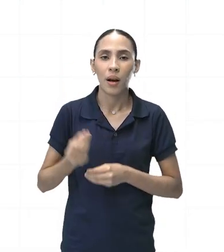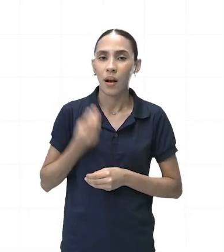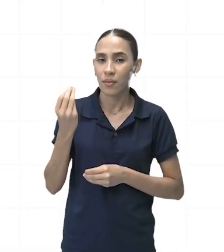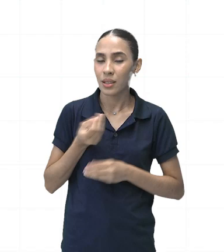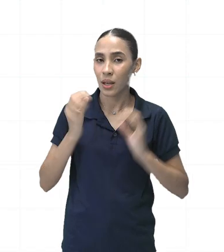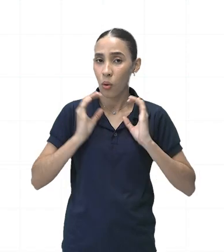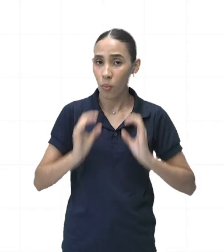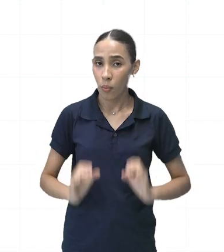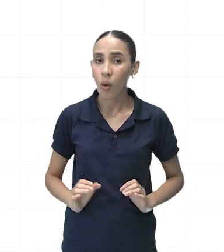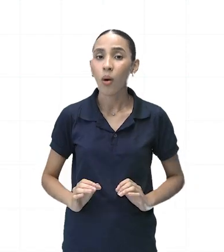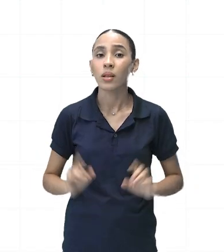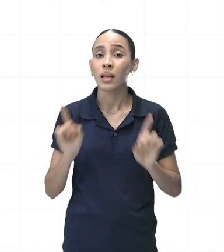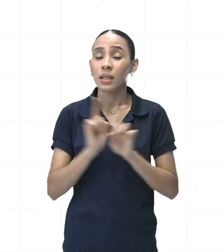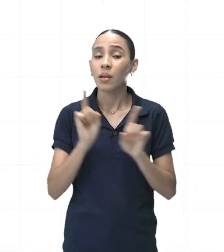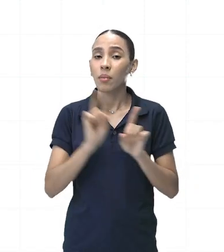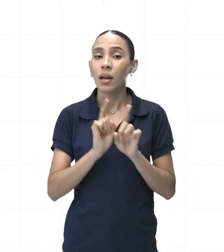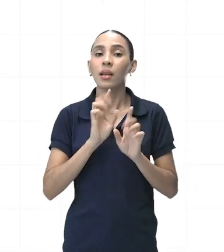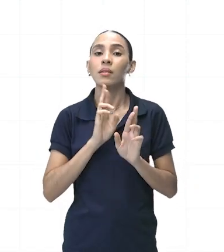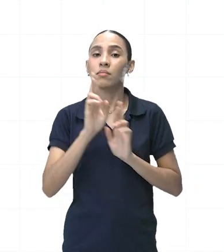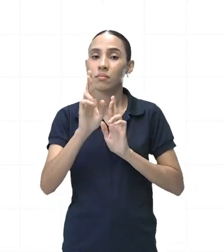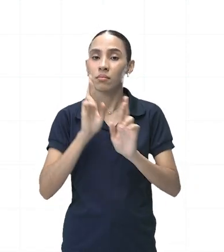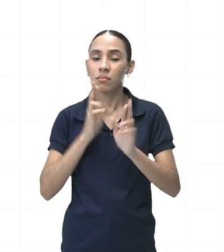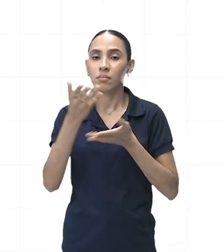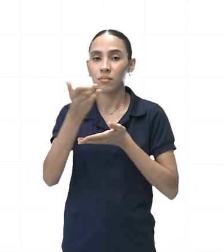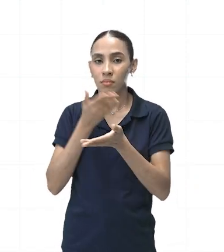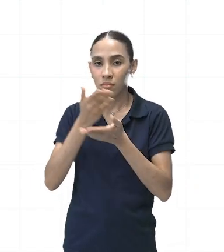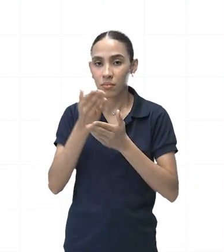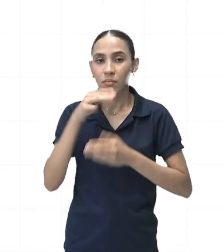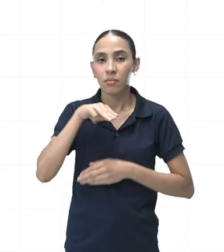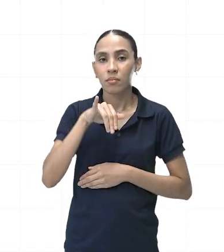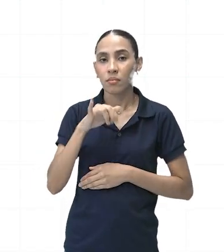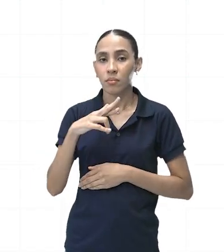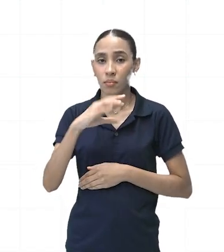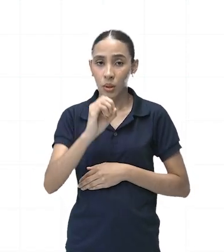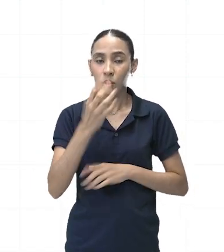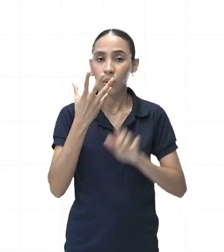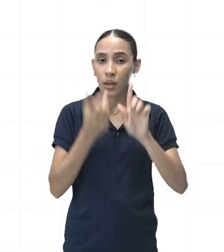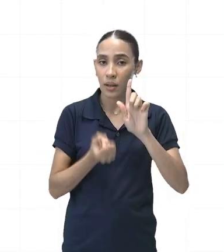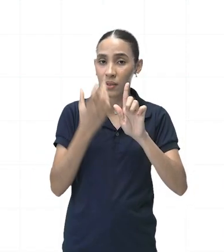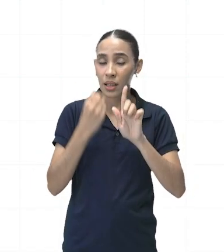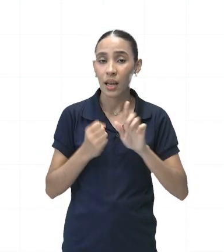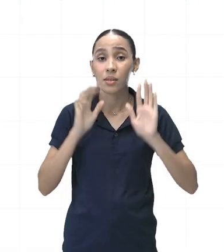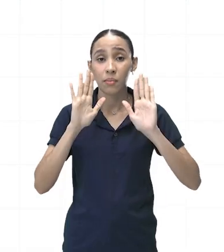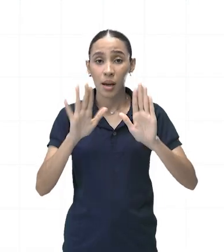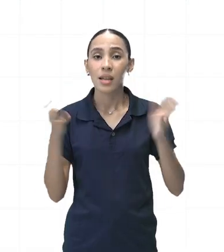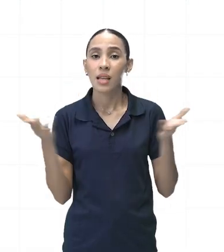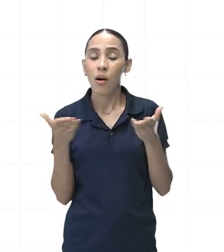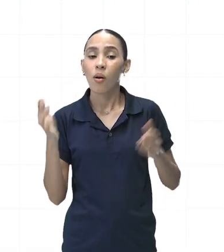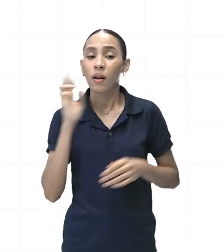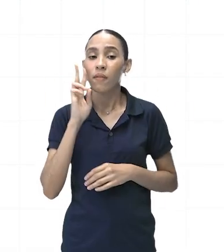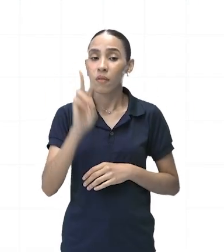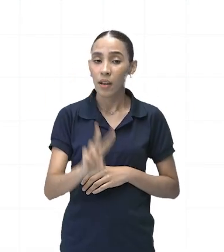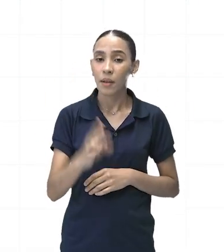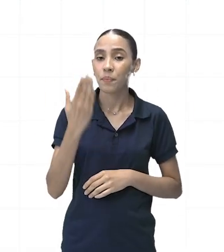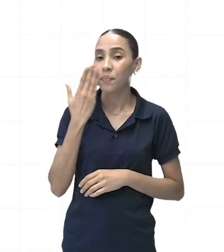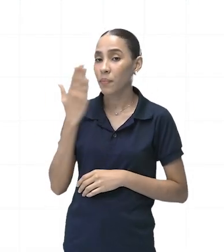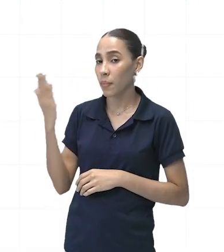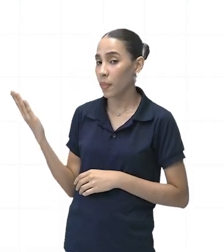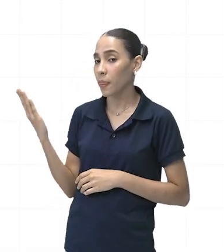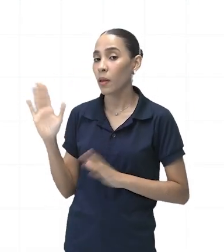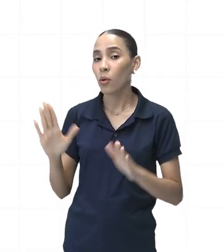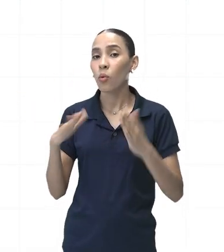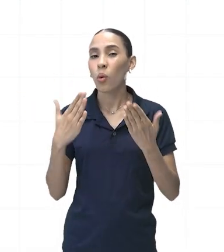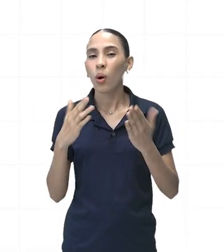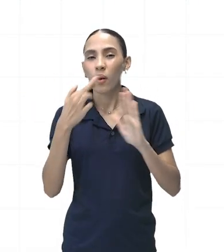se comportam e respondem a esse ambiente de microgravidade. Agora, nós vamos visualizar quais são